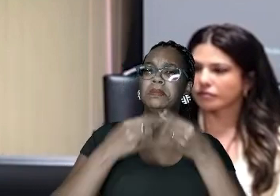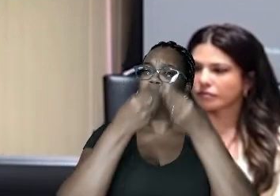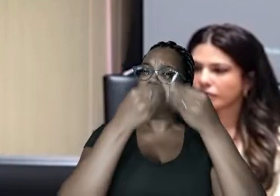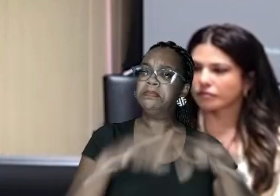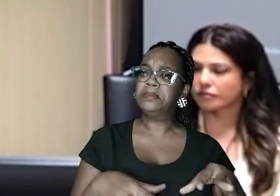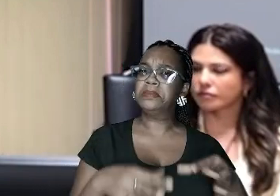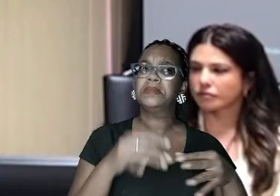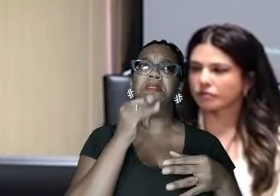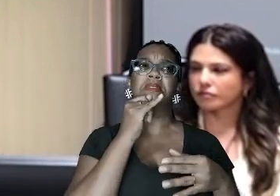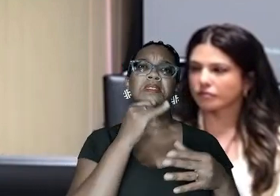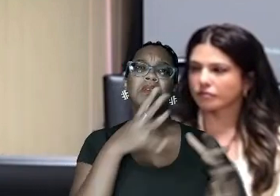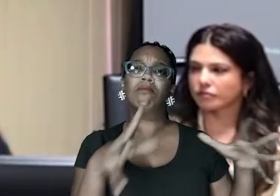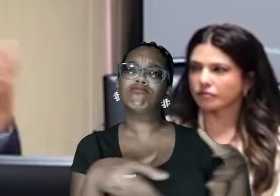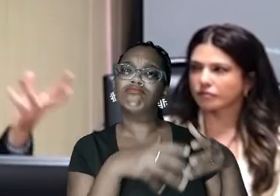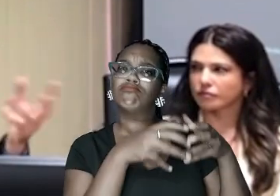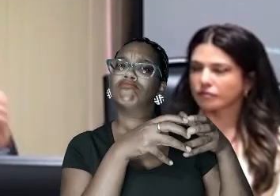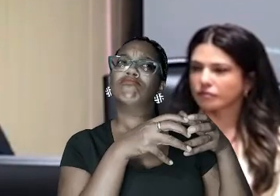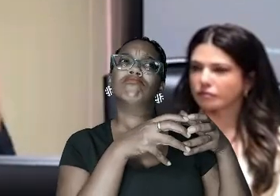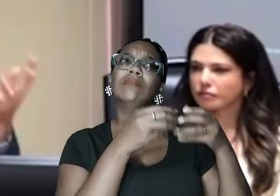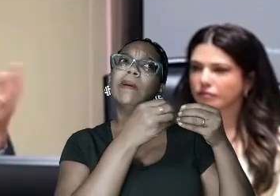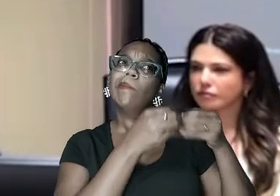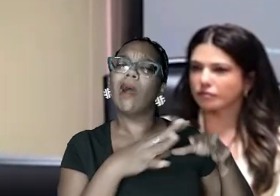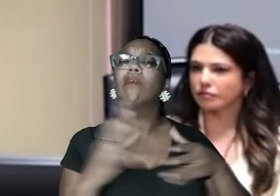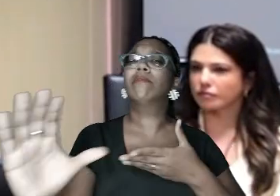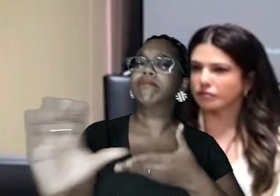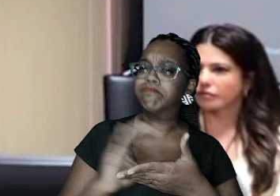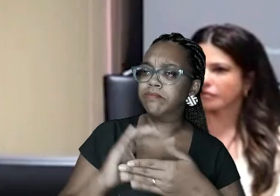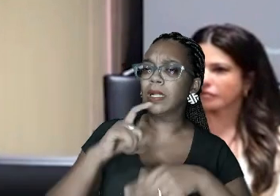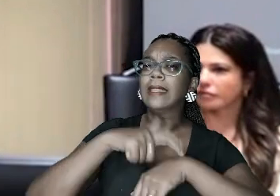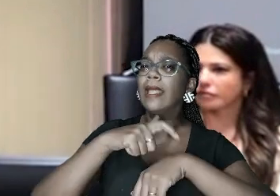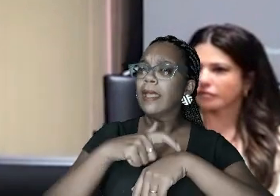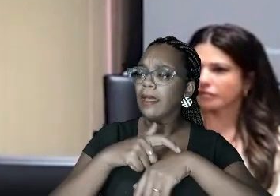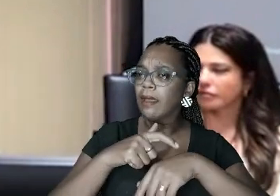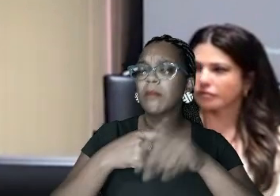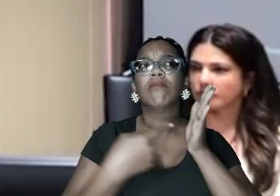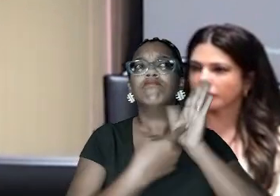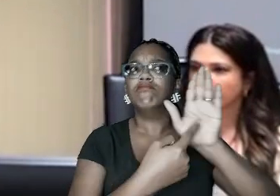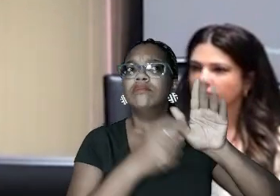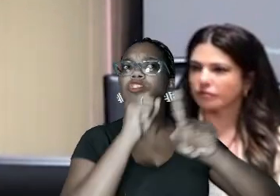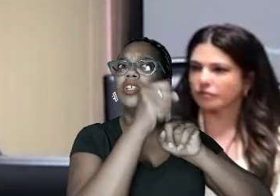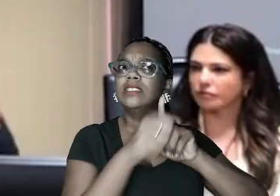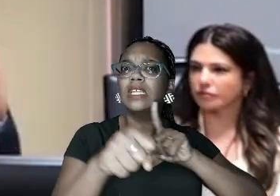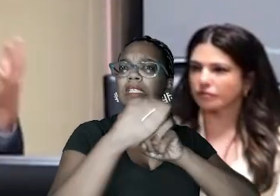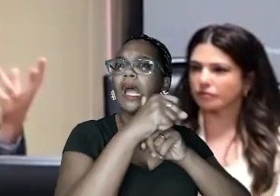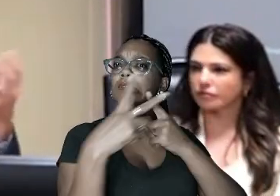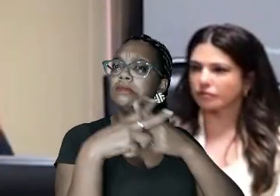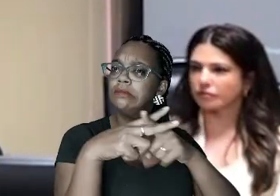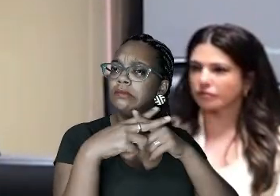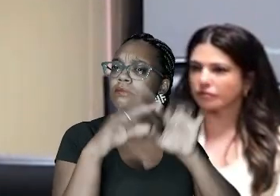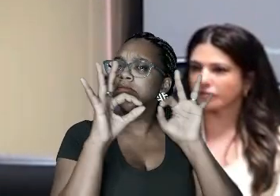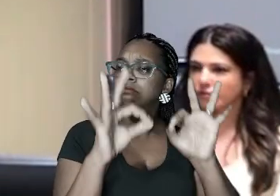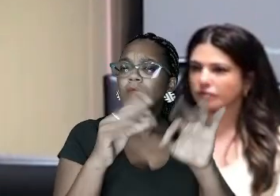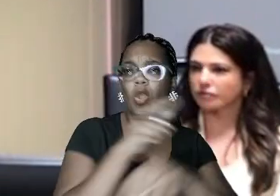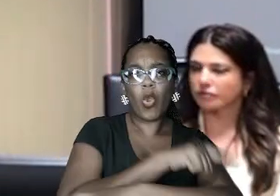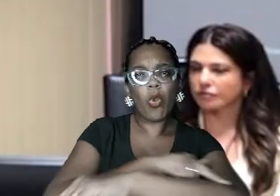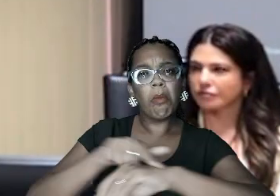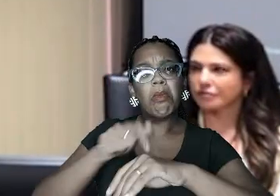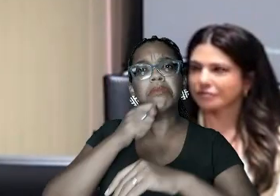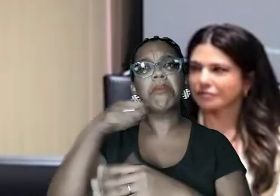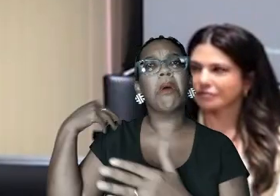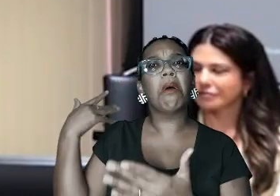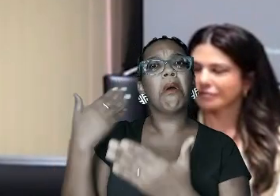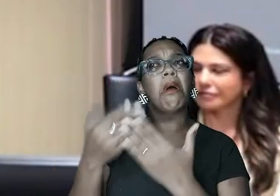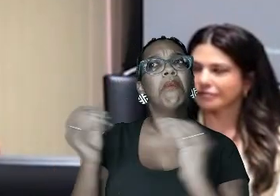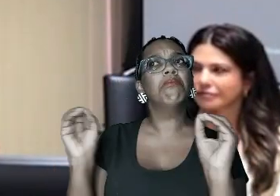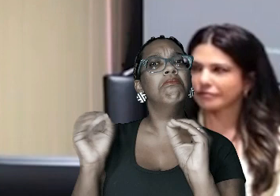ressarcimento por exemplo é difusos coletivos tudo próximo no tempo uma sinalização para a sociedade que aquele ajuste foi